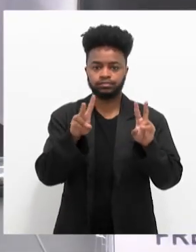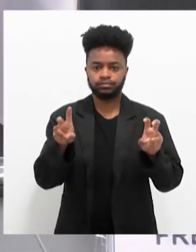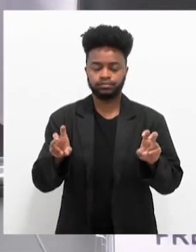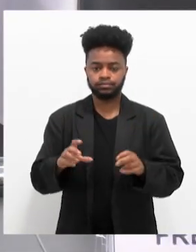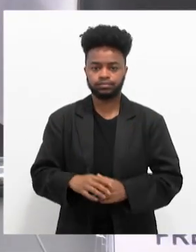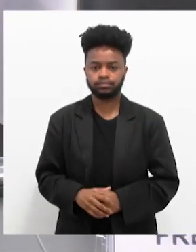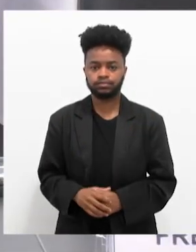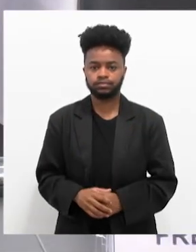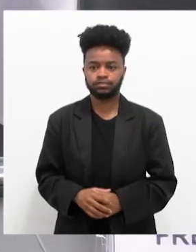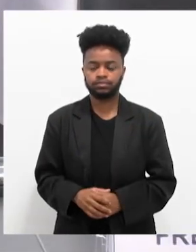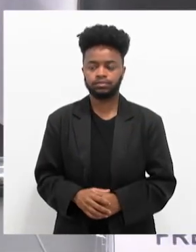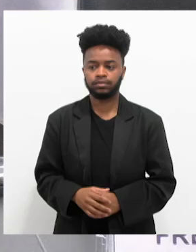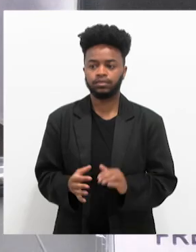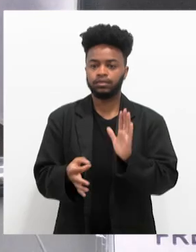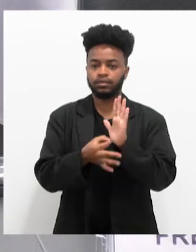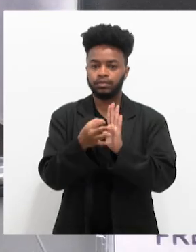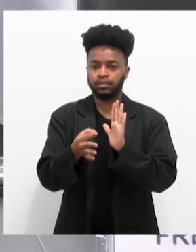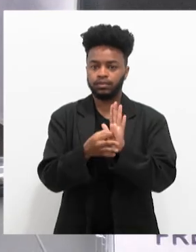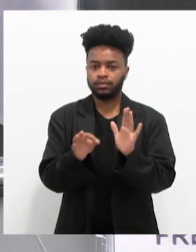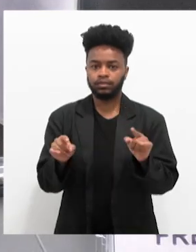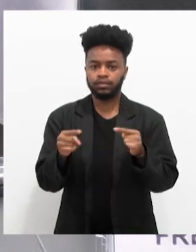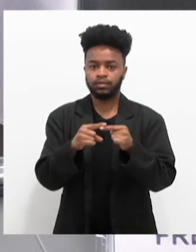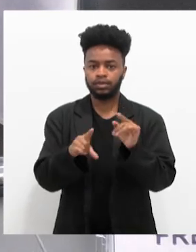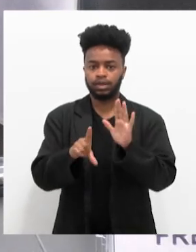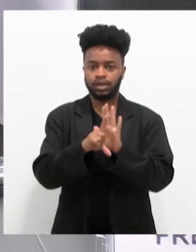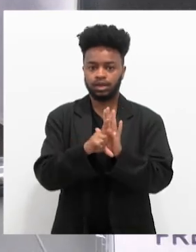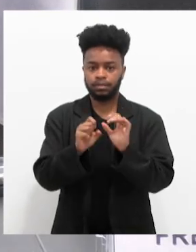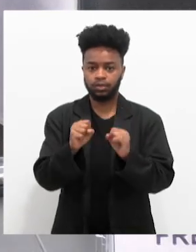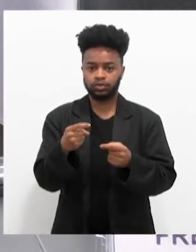O parecer é pela legalidade. Em discussão.